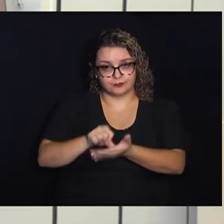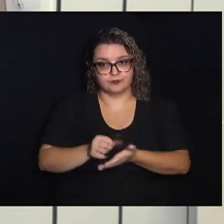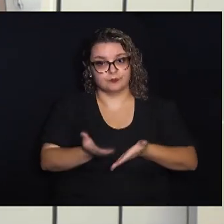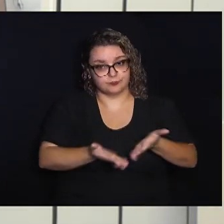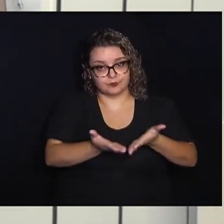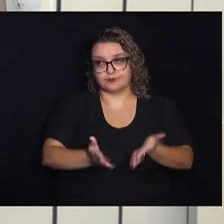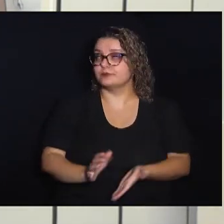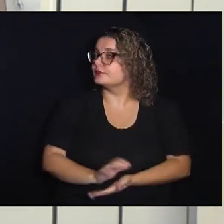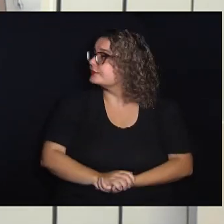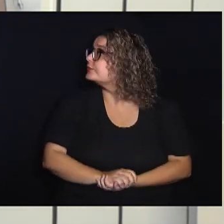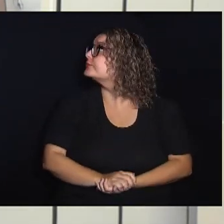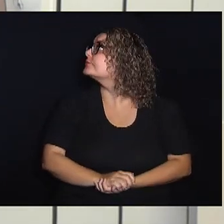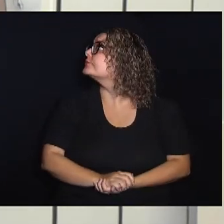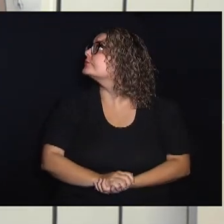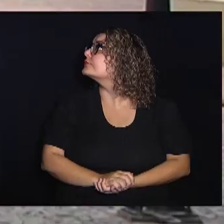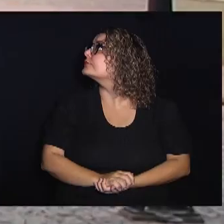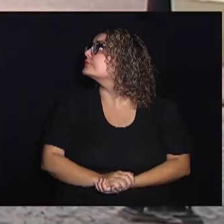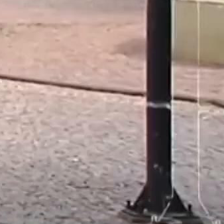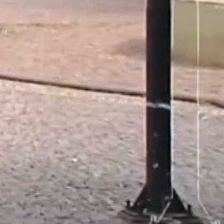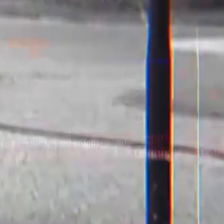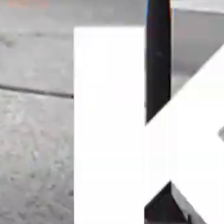conservação.